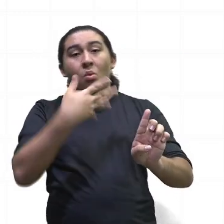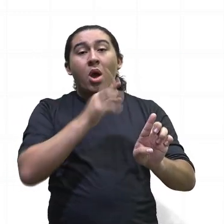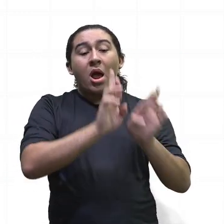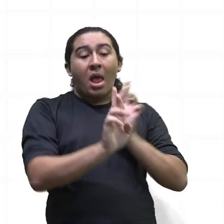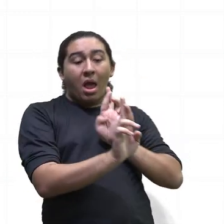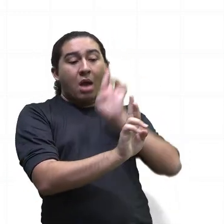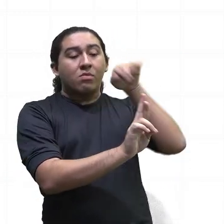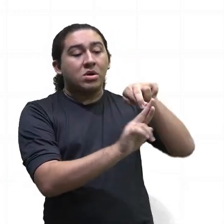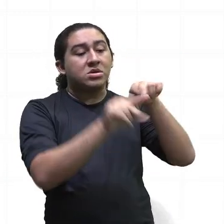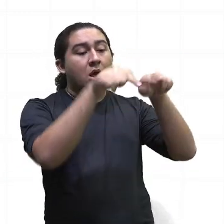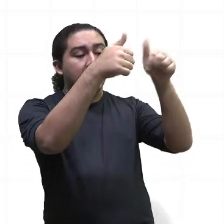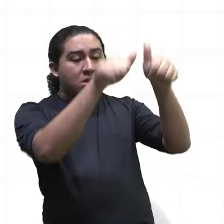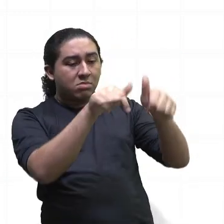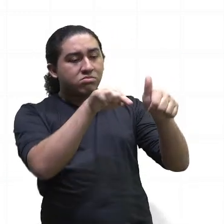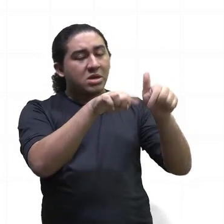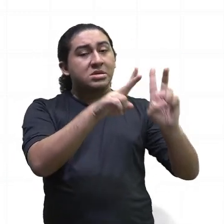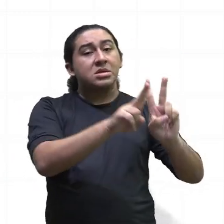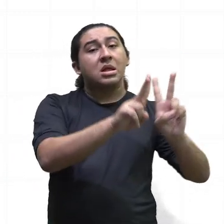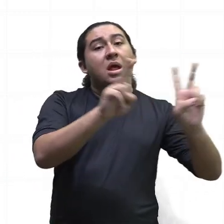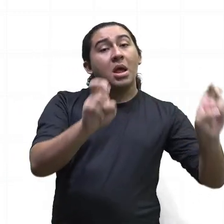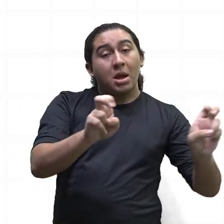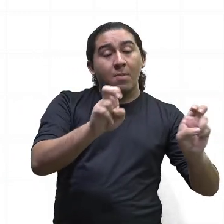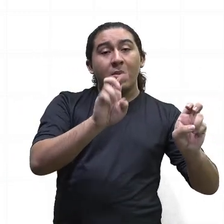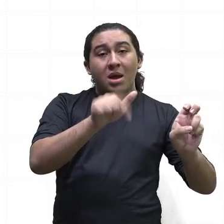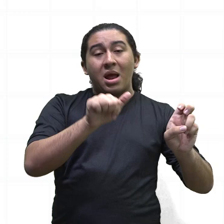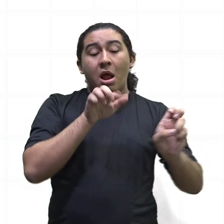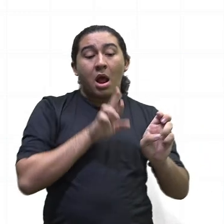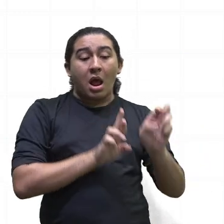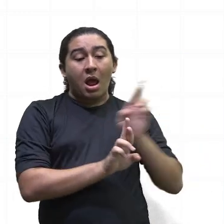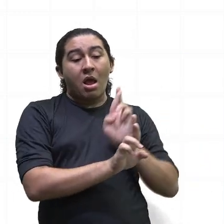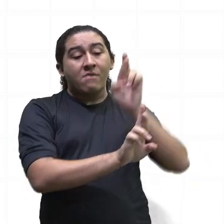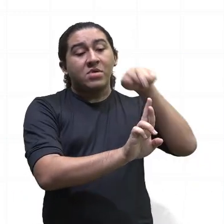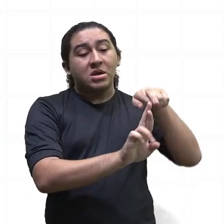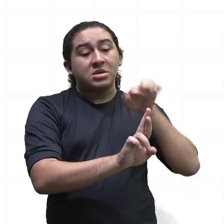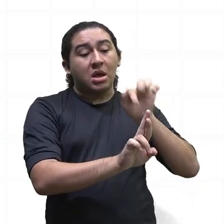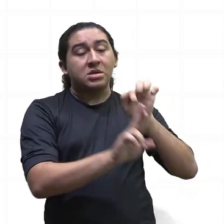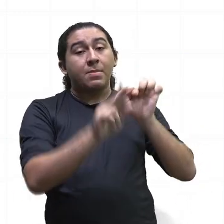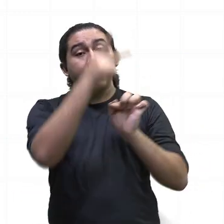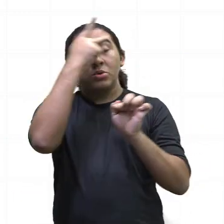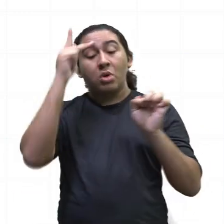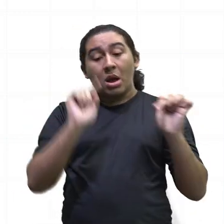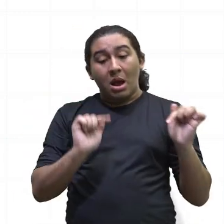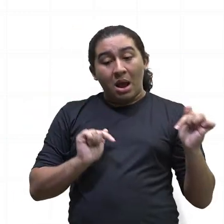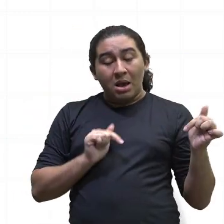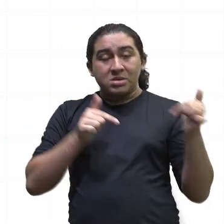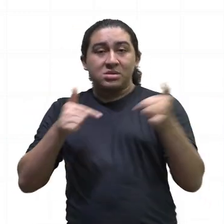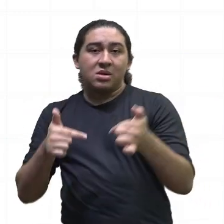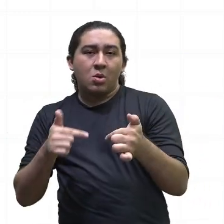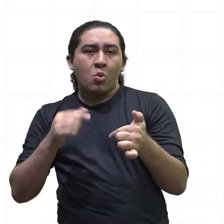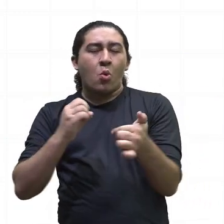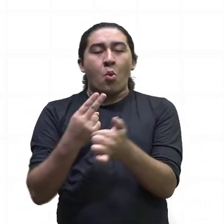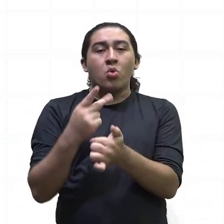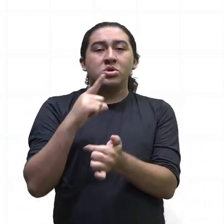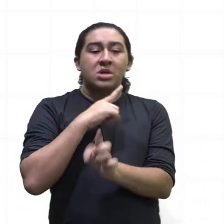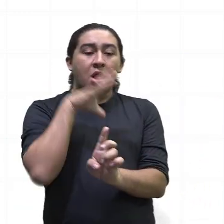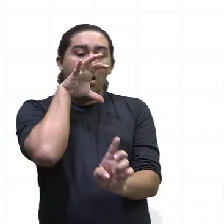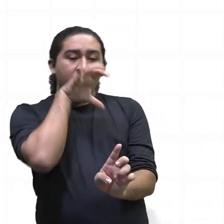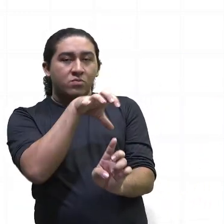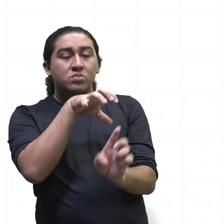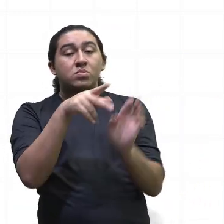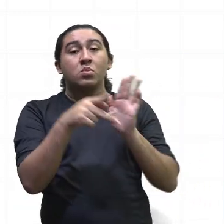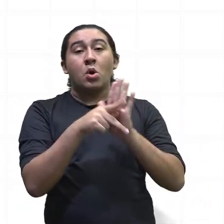que se fala, né? O sujeito é aquele que pratica ou sofre a ação